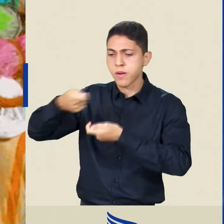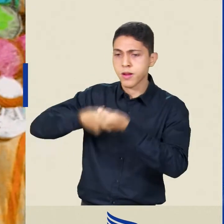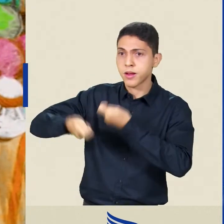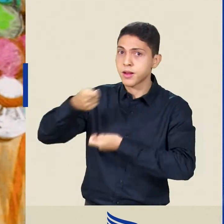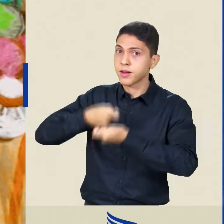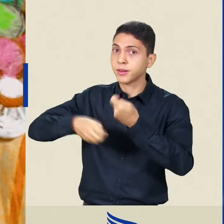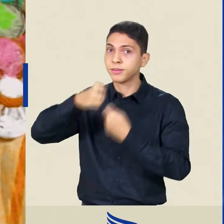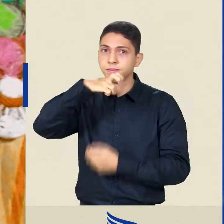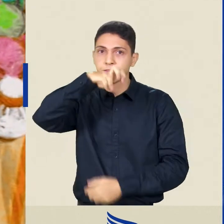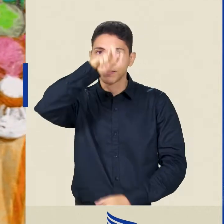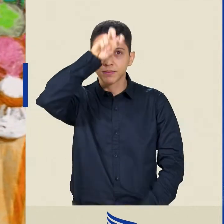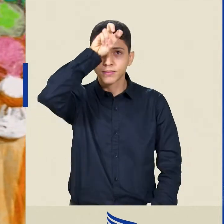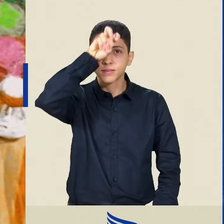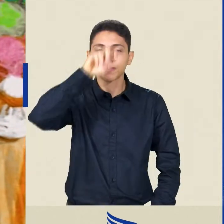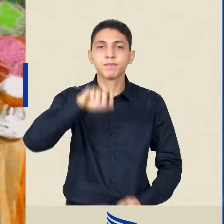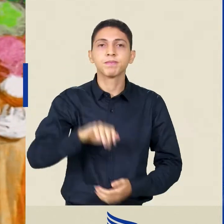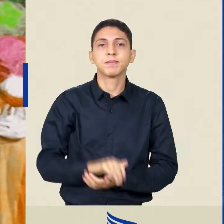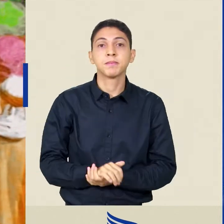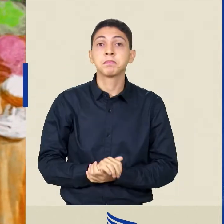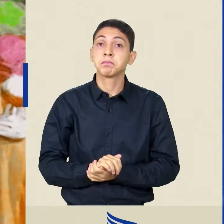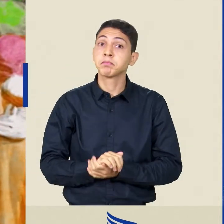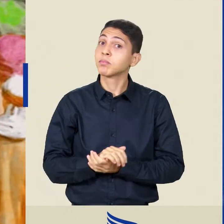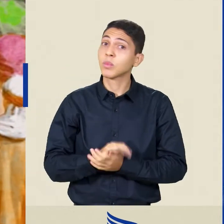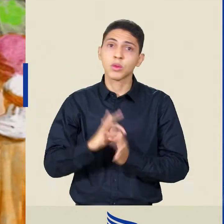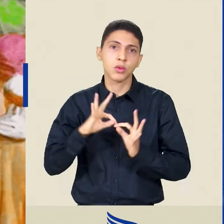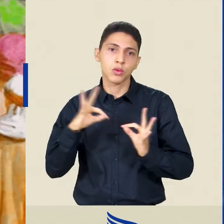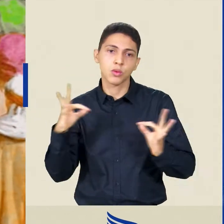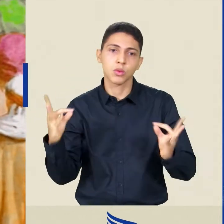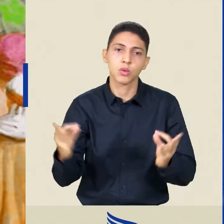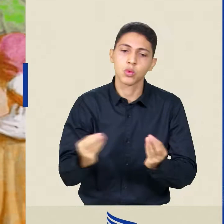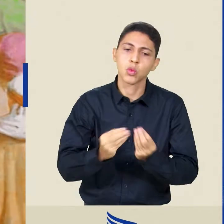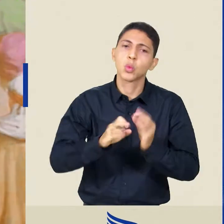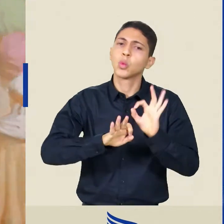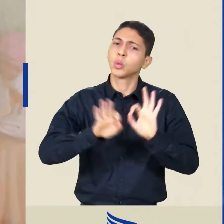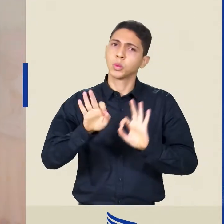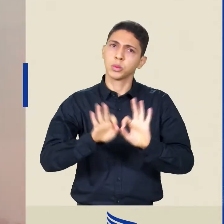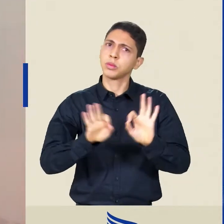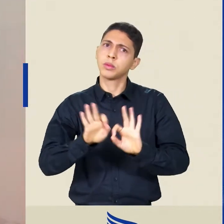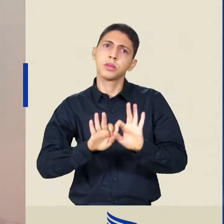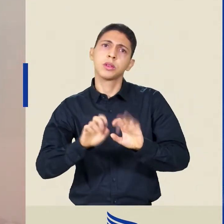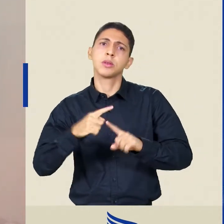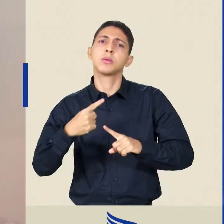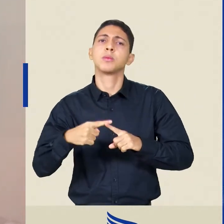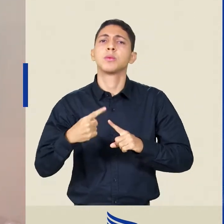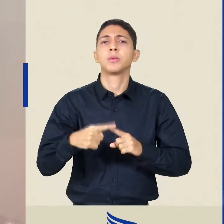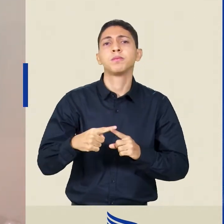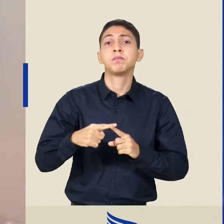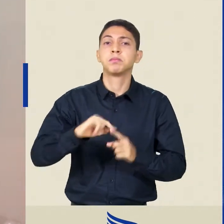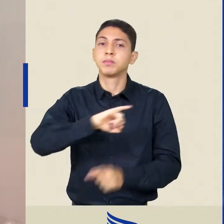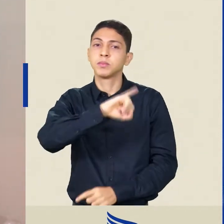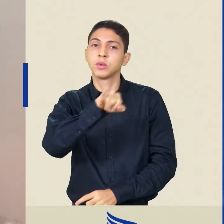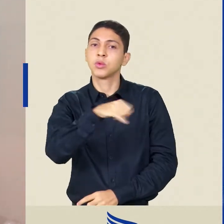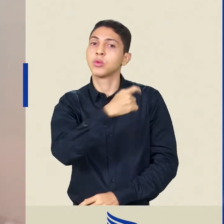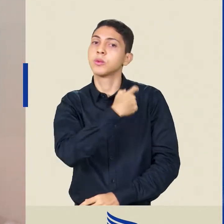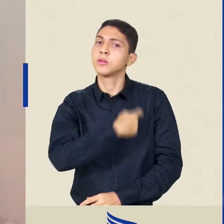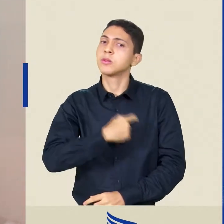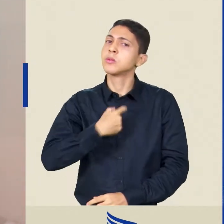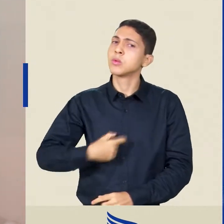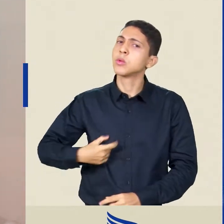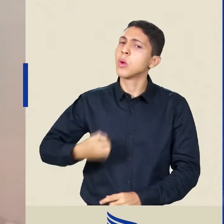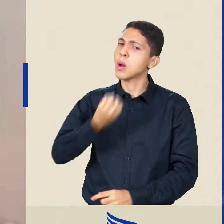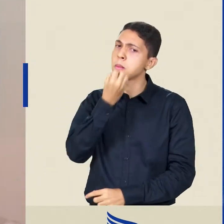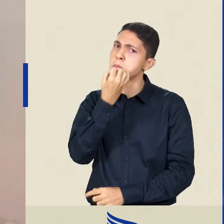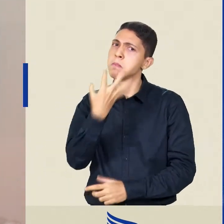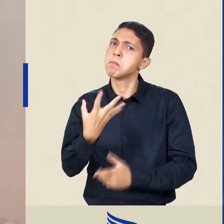Egito. As coisas andavam bem sob a direção de José. Por quê? Porque ele era um excelente